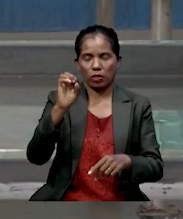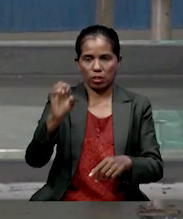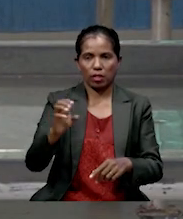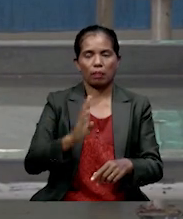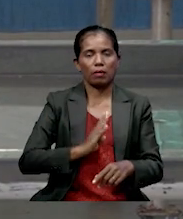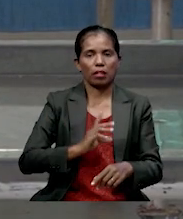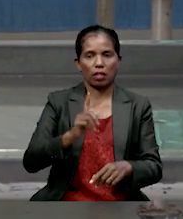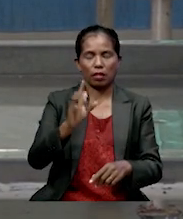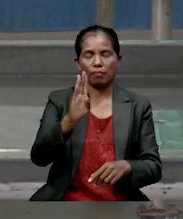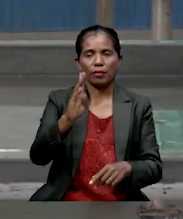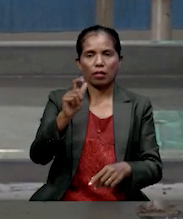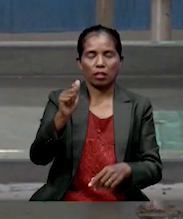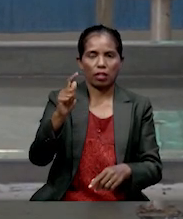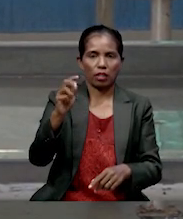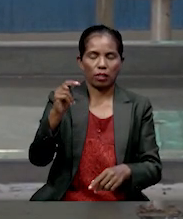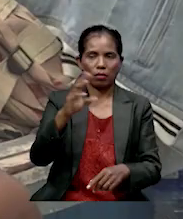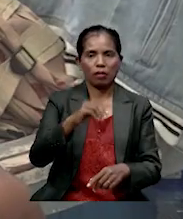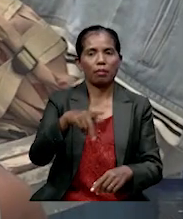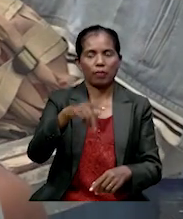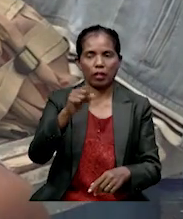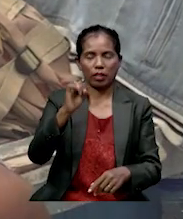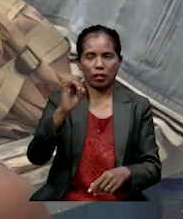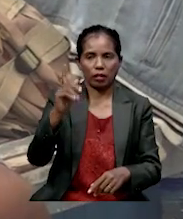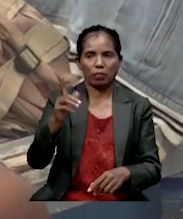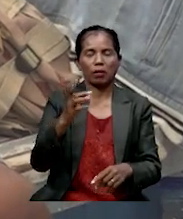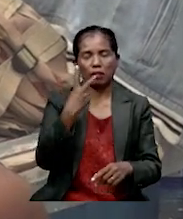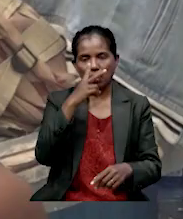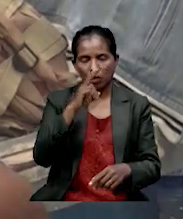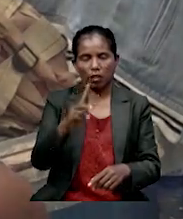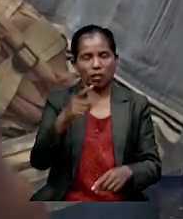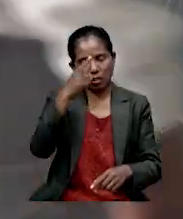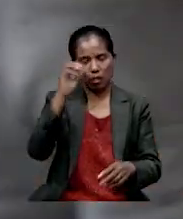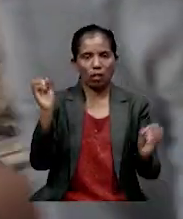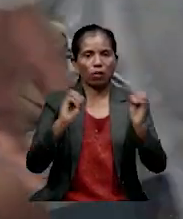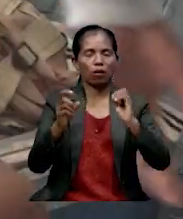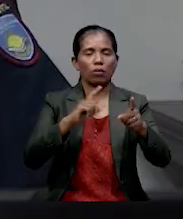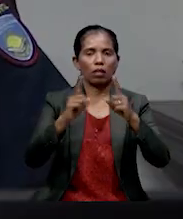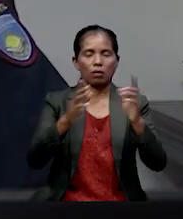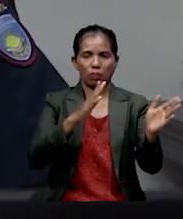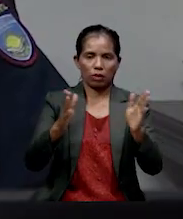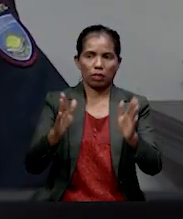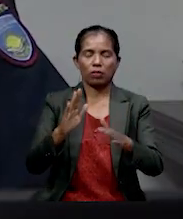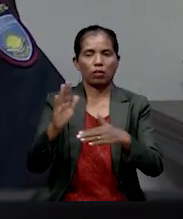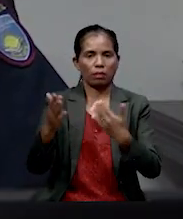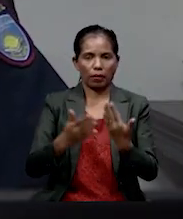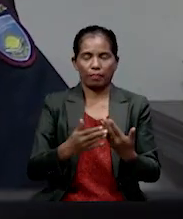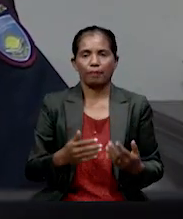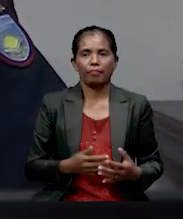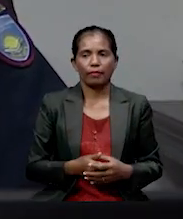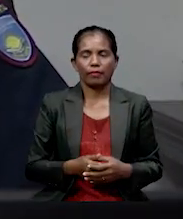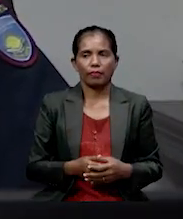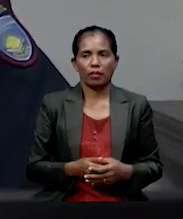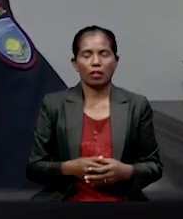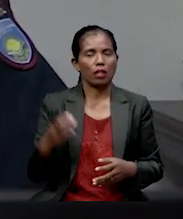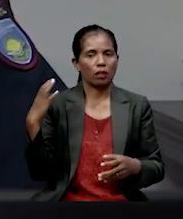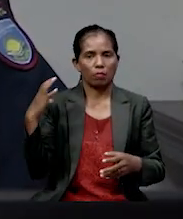parte psik maxi atende tambane ni a parte la koi fo komentario ba prosesu refere. Irena competência